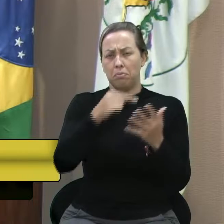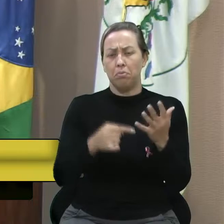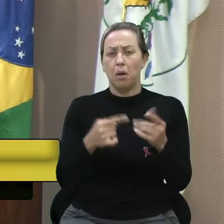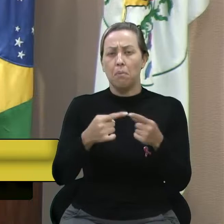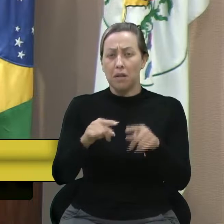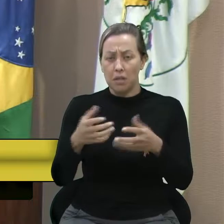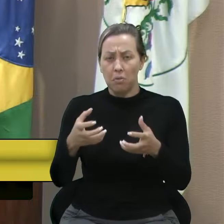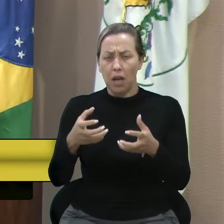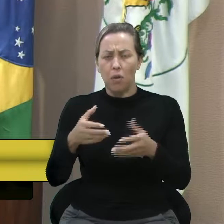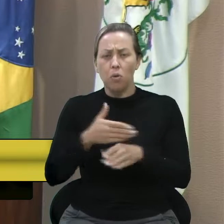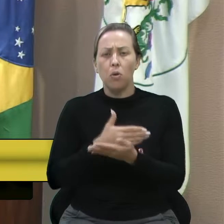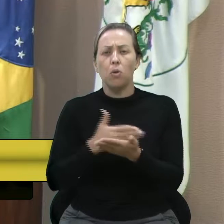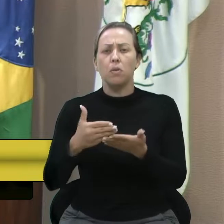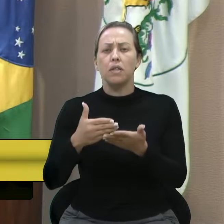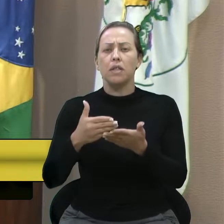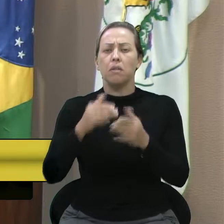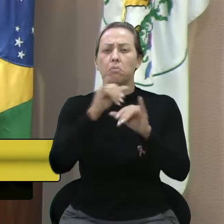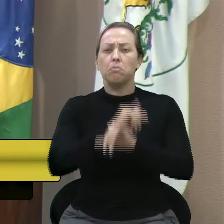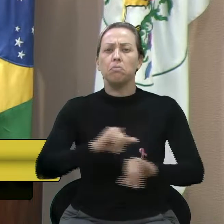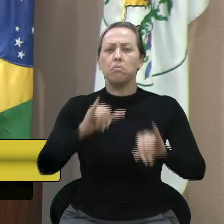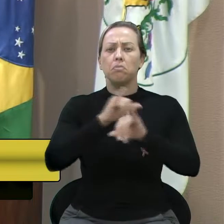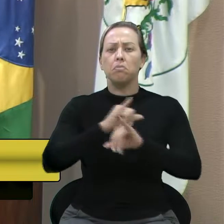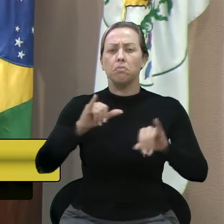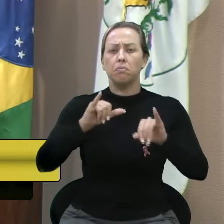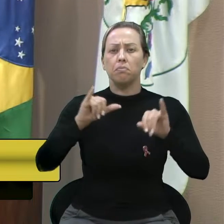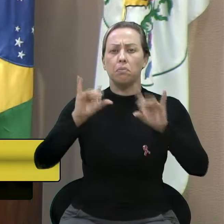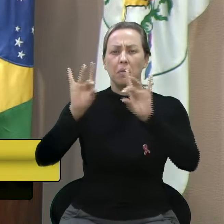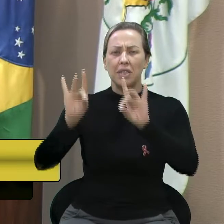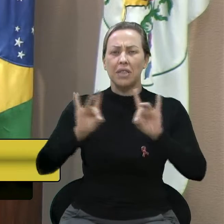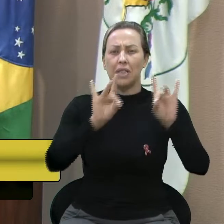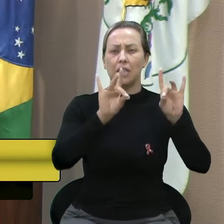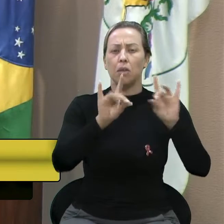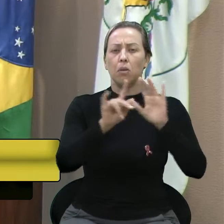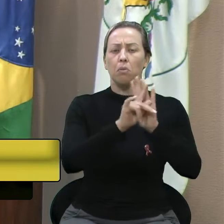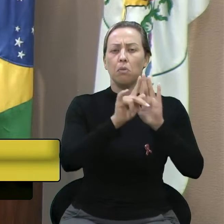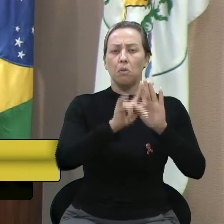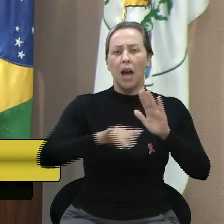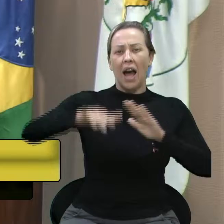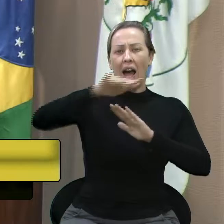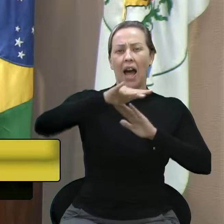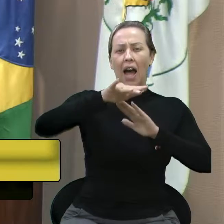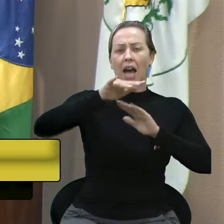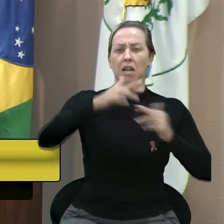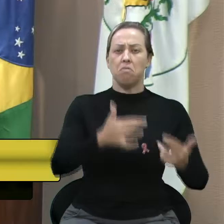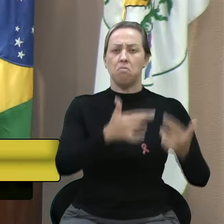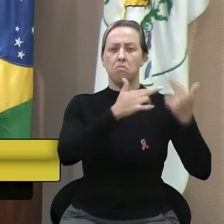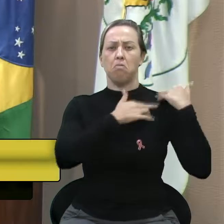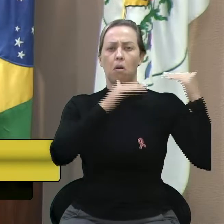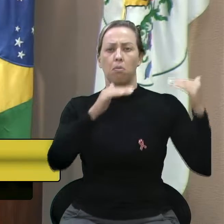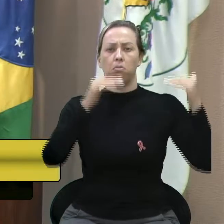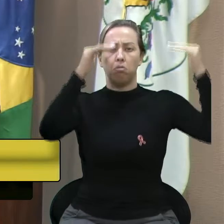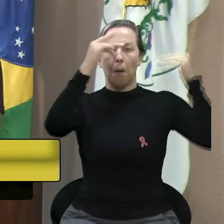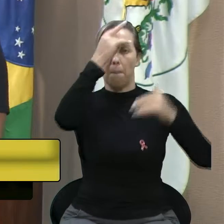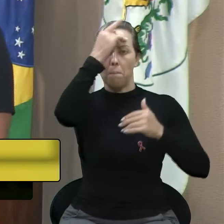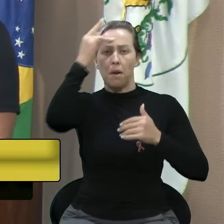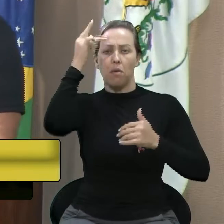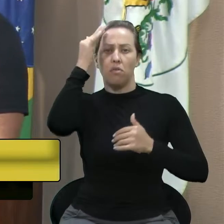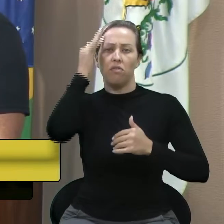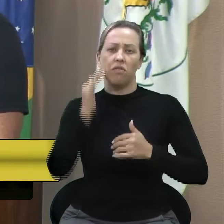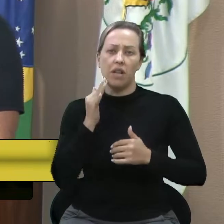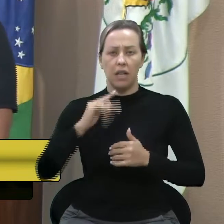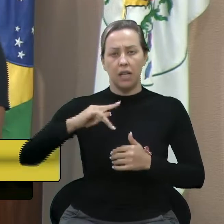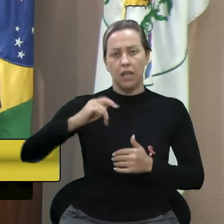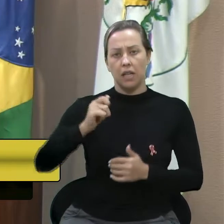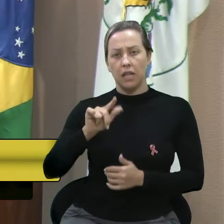iniciar com uma menção e uma citação ao patrono da educação brasileira, Paulo Freire,